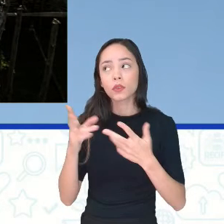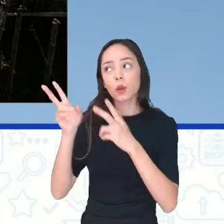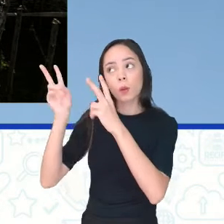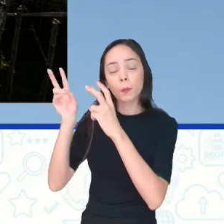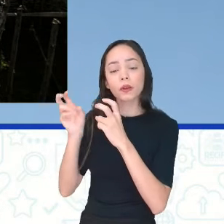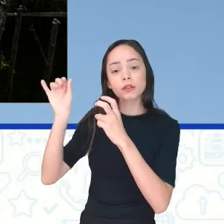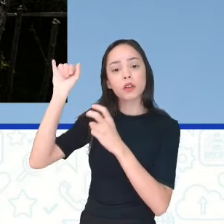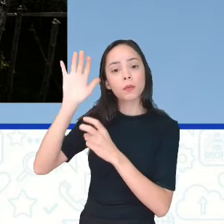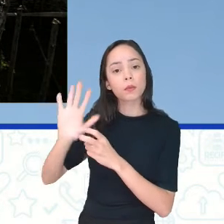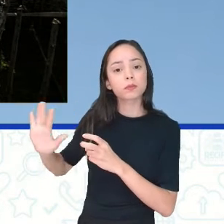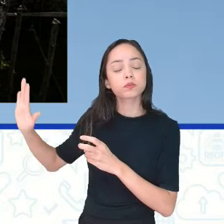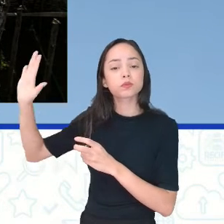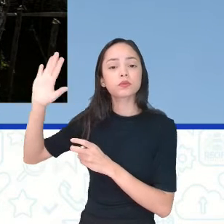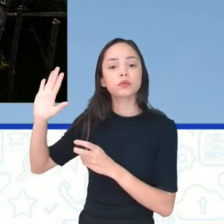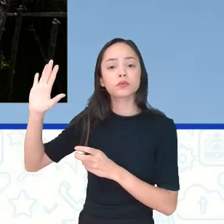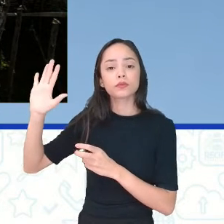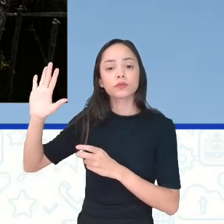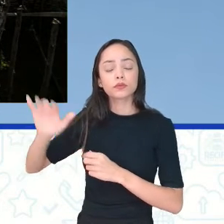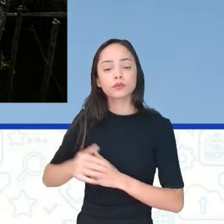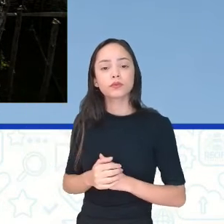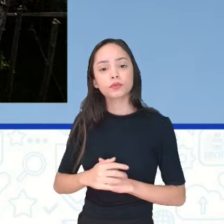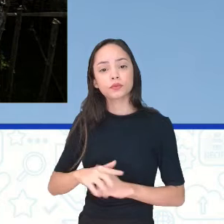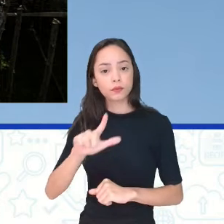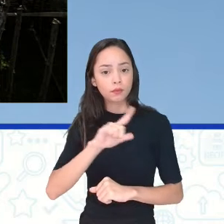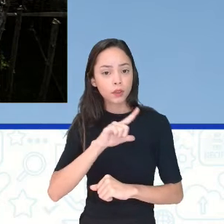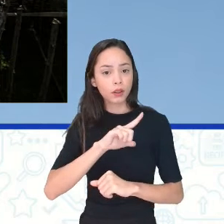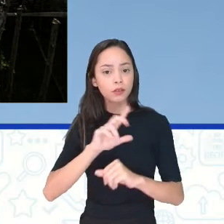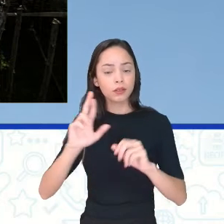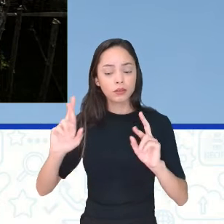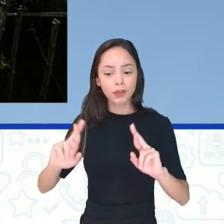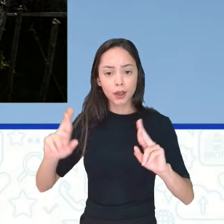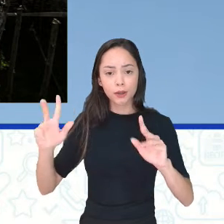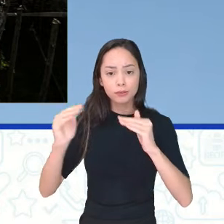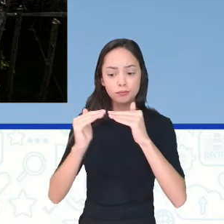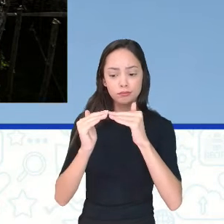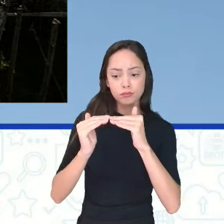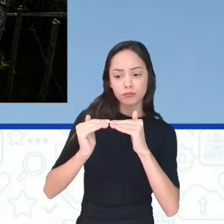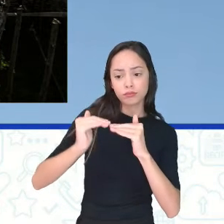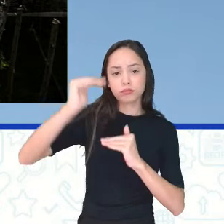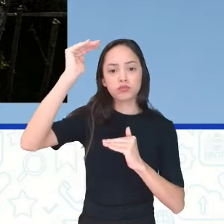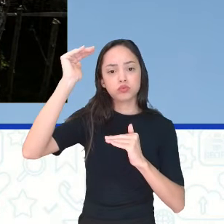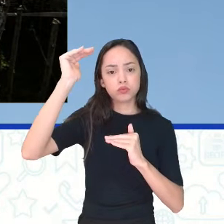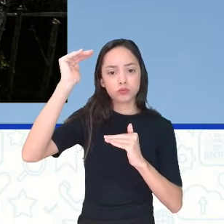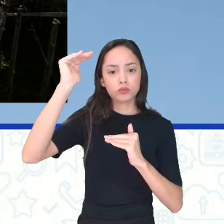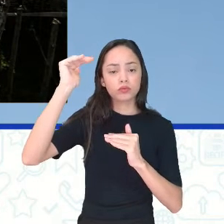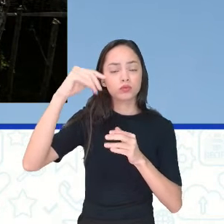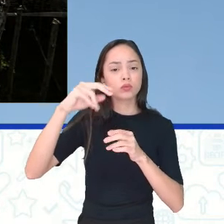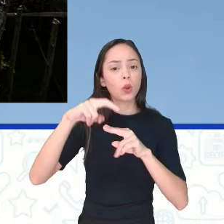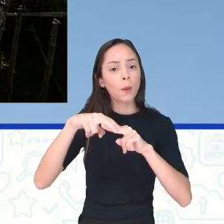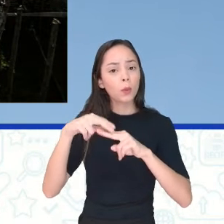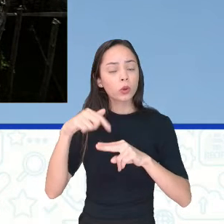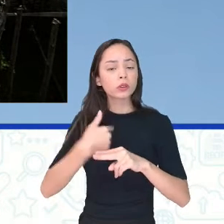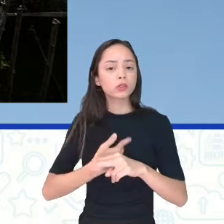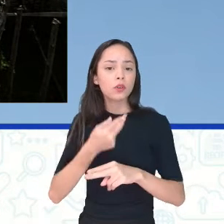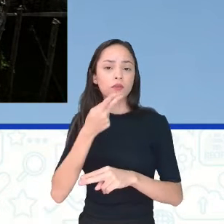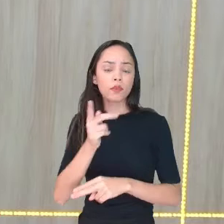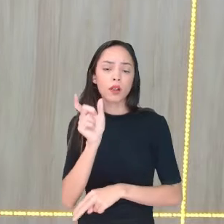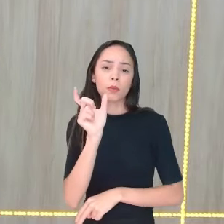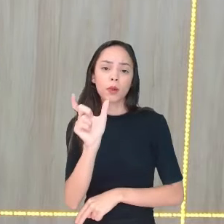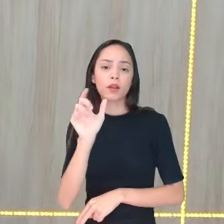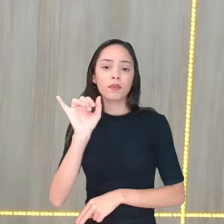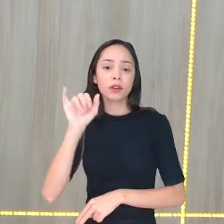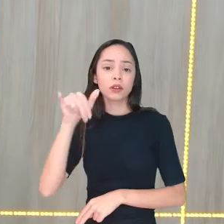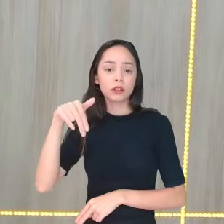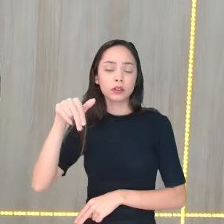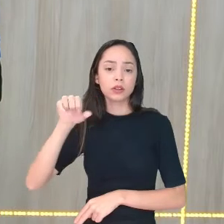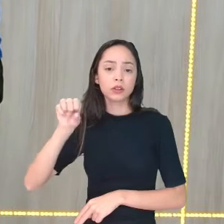as paisagens, elas têm as suas desigualdades. Então, por isso que a gente fala de paisagens insustentáveis.